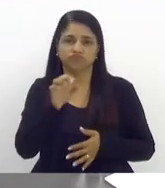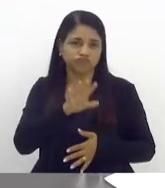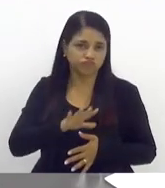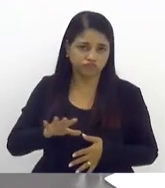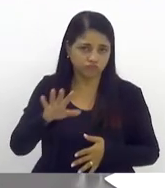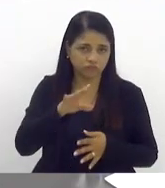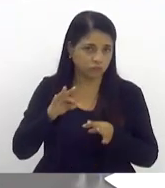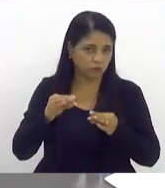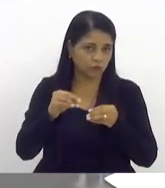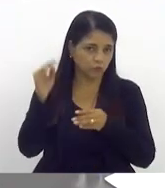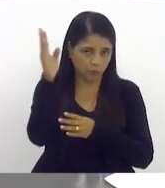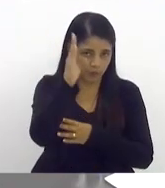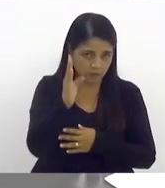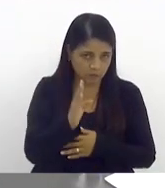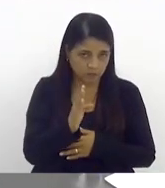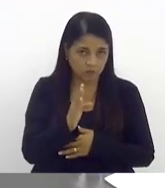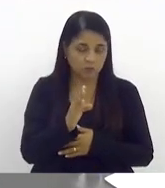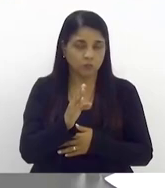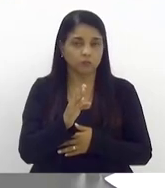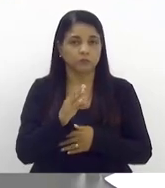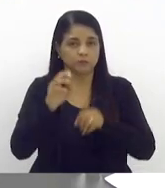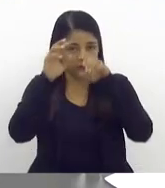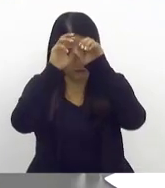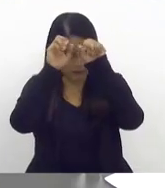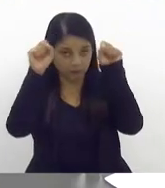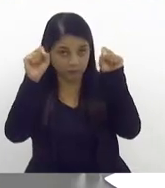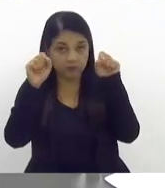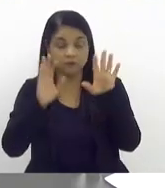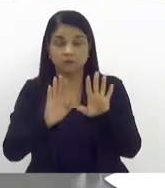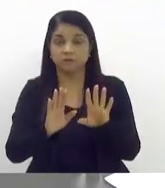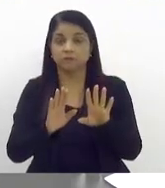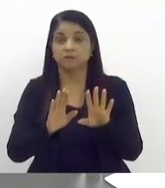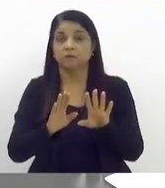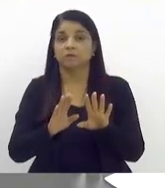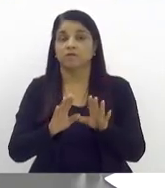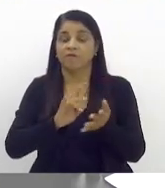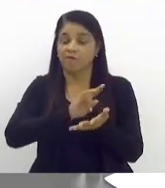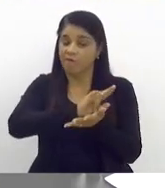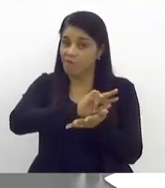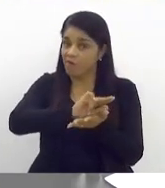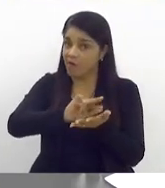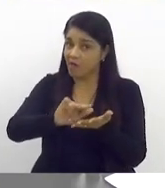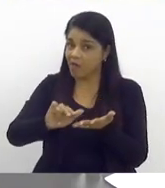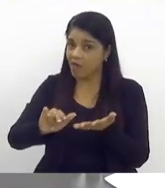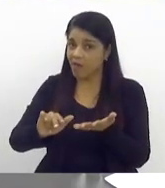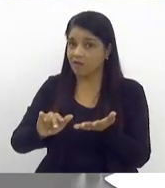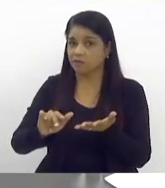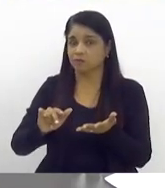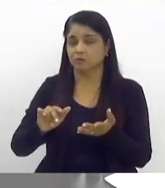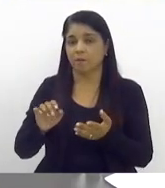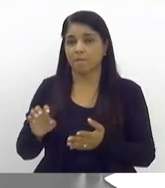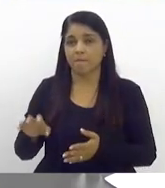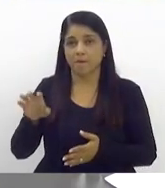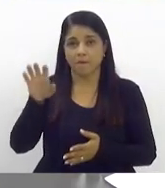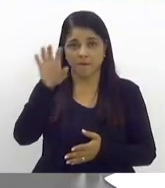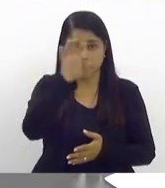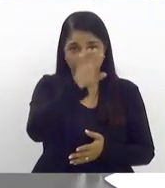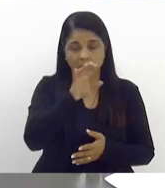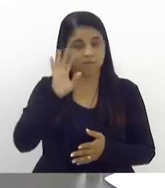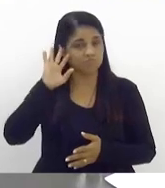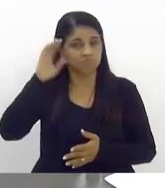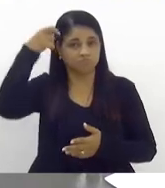generalidade para todo o país, para todos os tribunais, o fato de que em vários casos tem havido esse tipo de